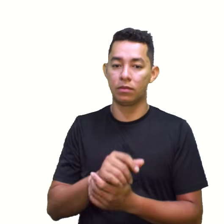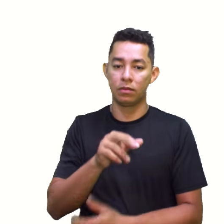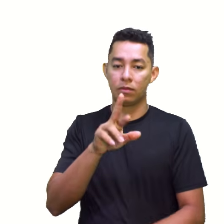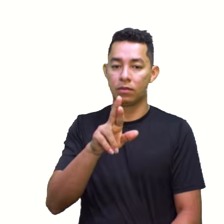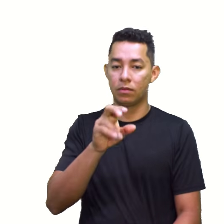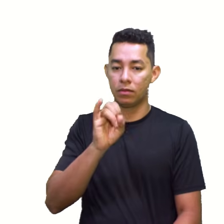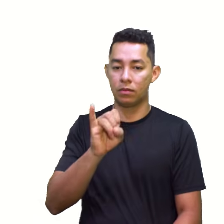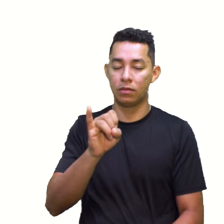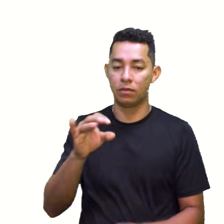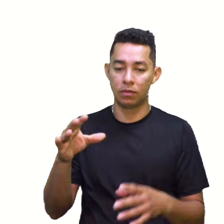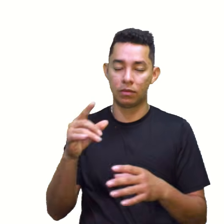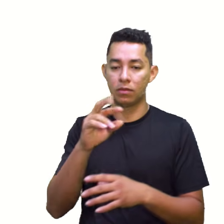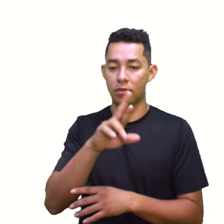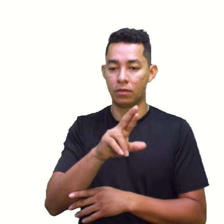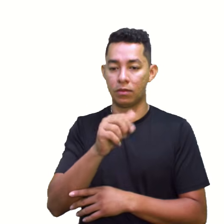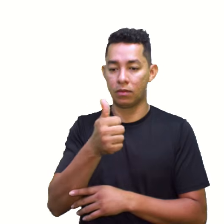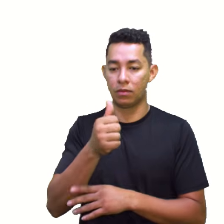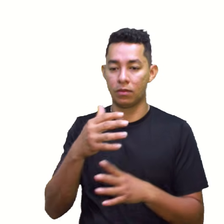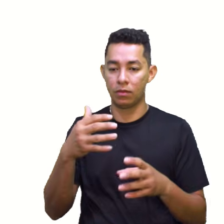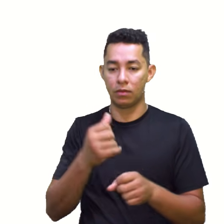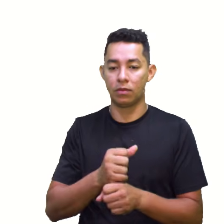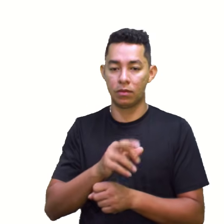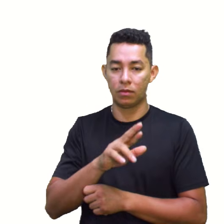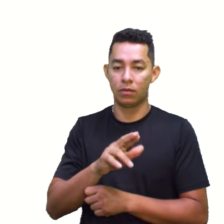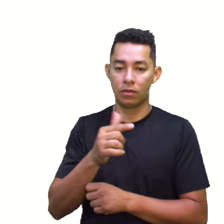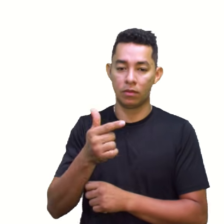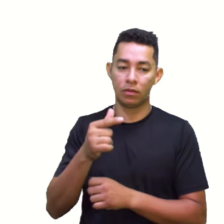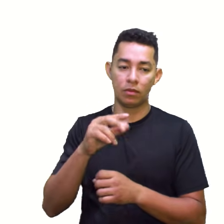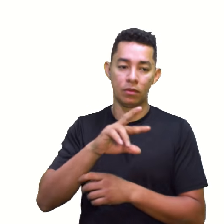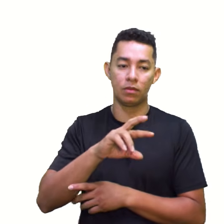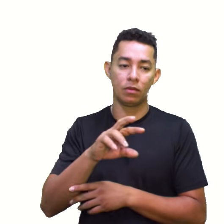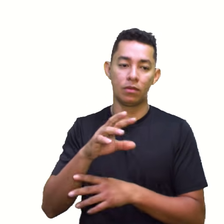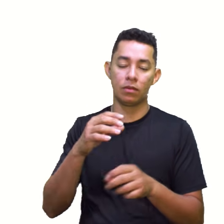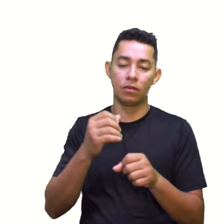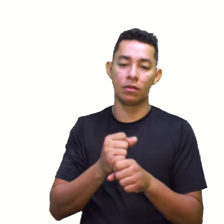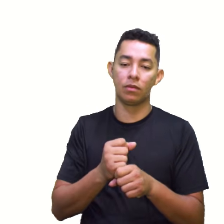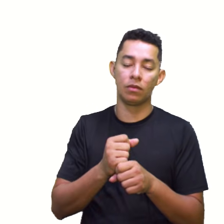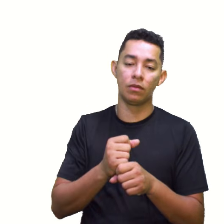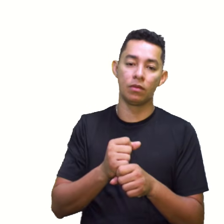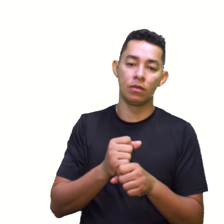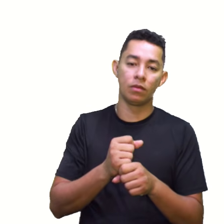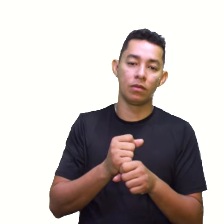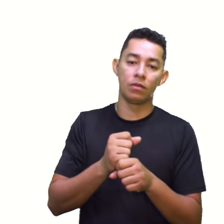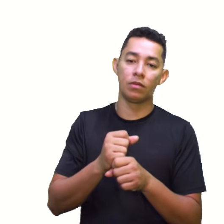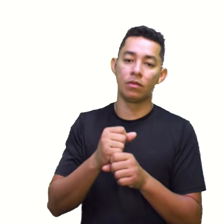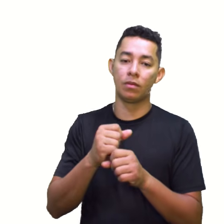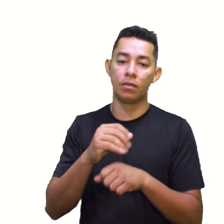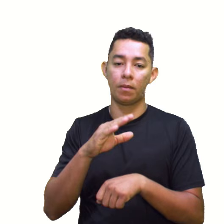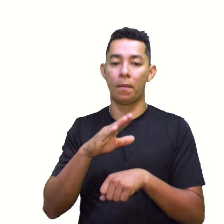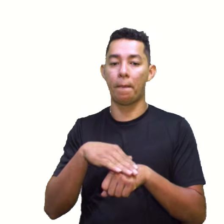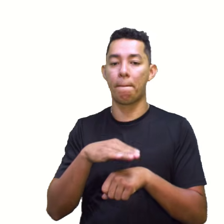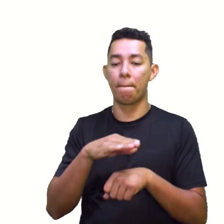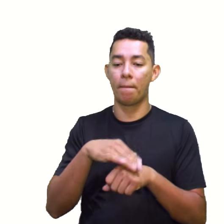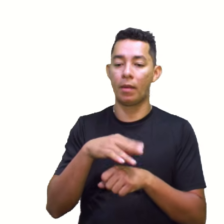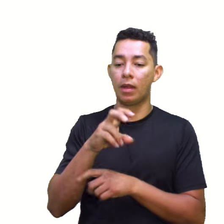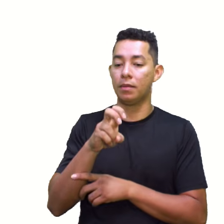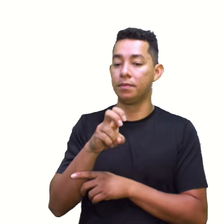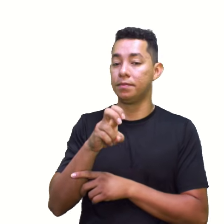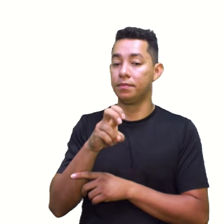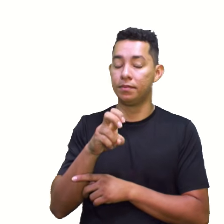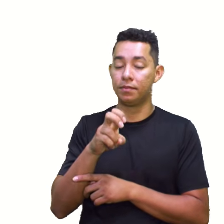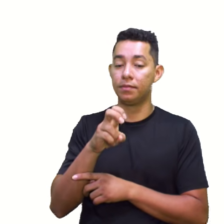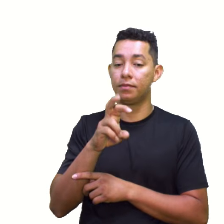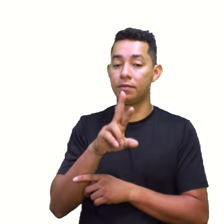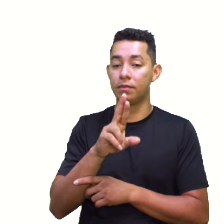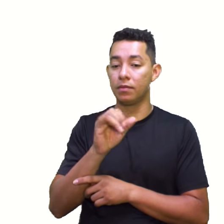1 mais raio 2, 4 mais 1, 5. Raio 1 menos